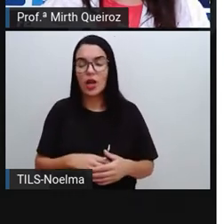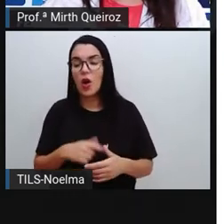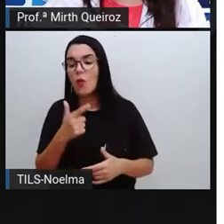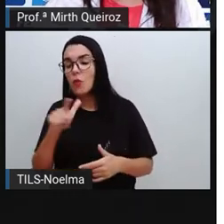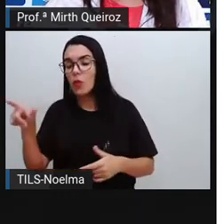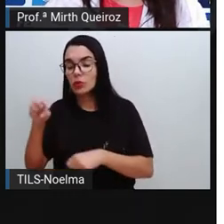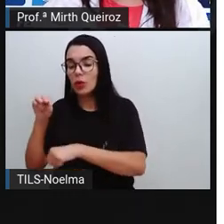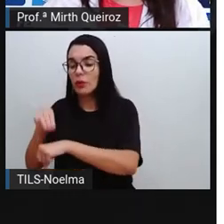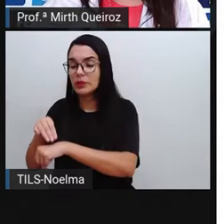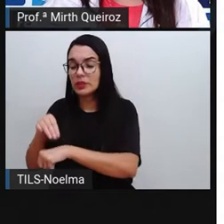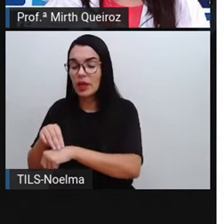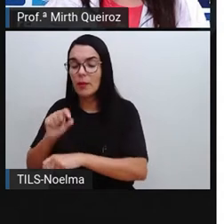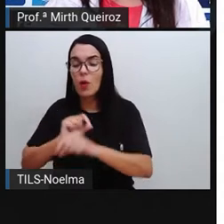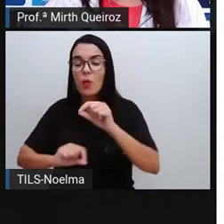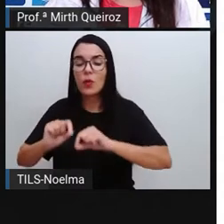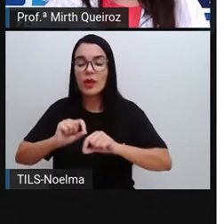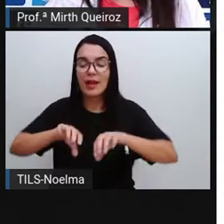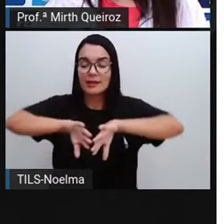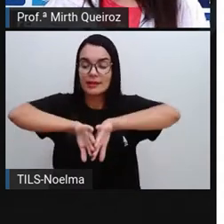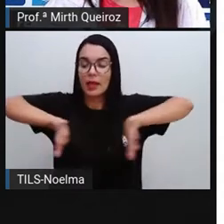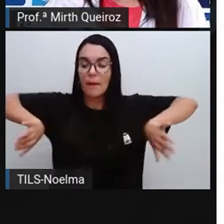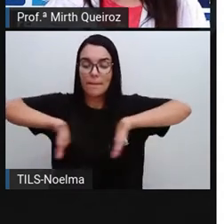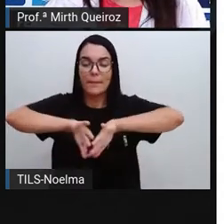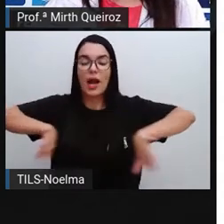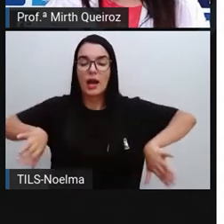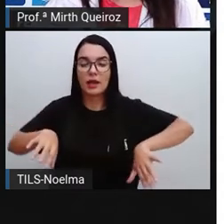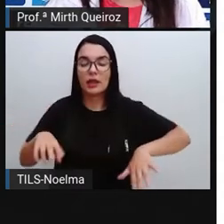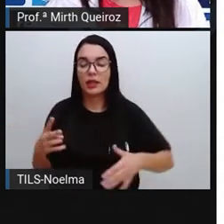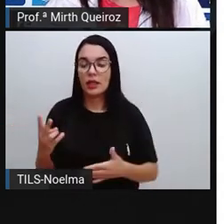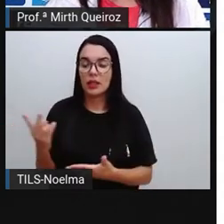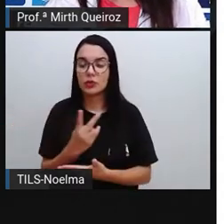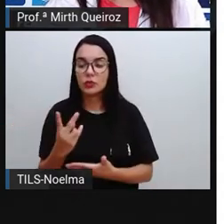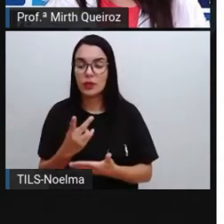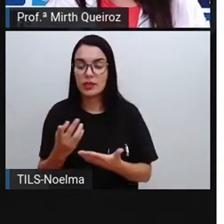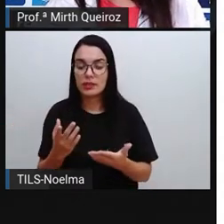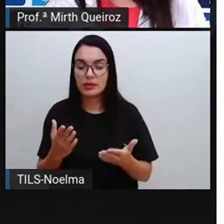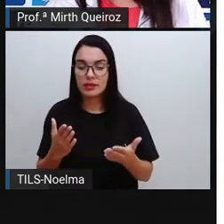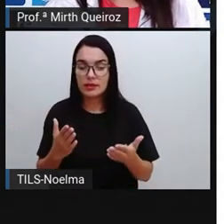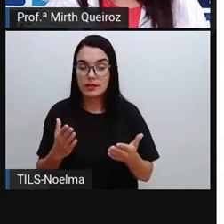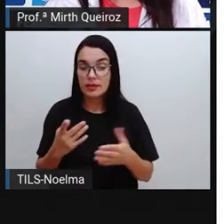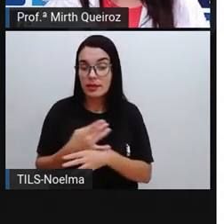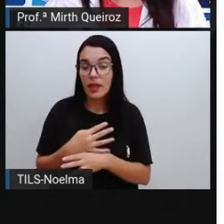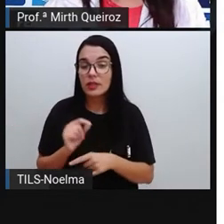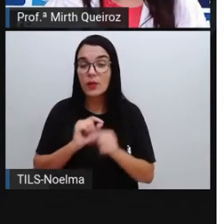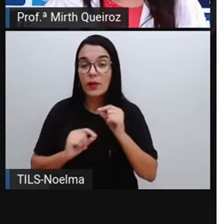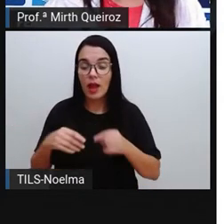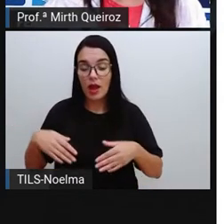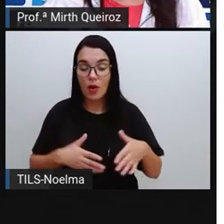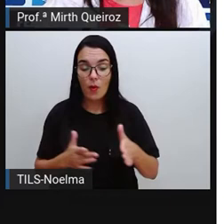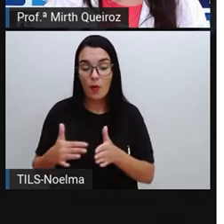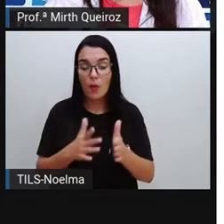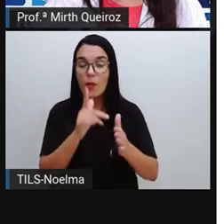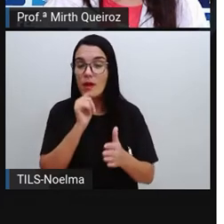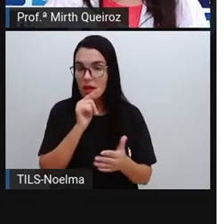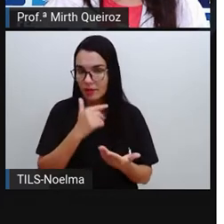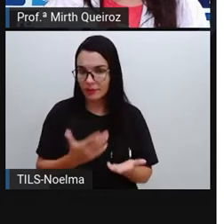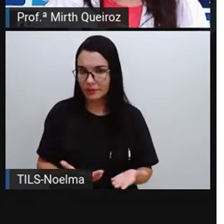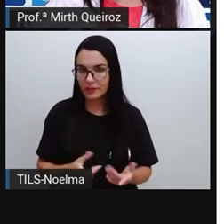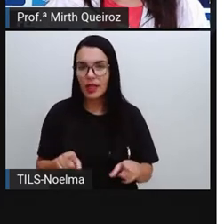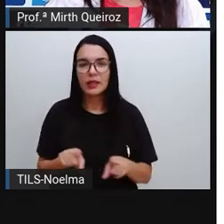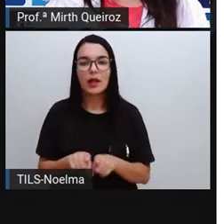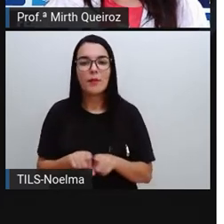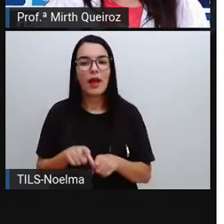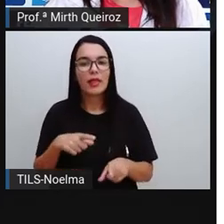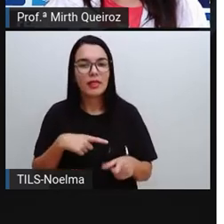que separa as duas cidades aí é um rio, que é o Rio Corrente. Então, é um limite natural. E há também os